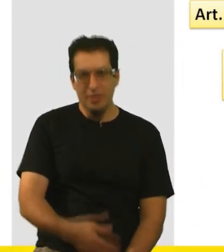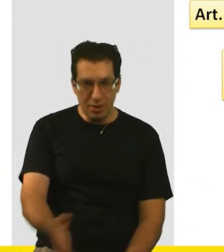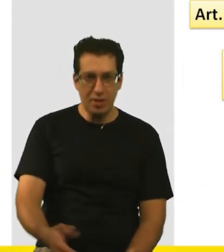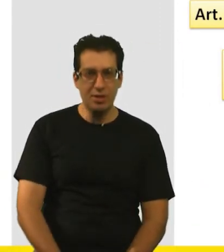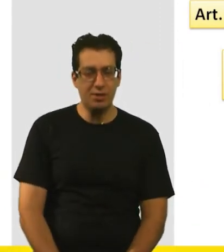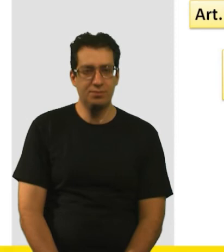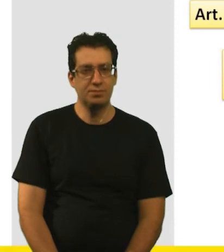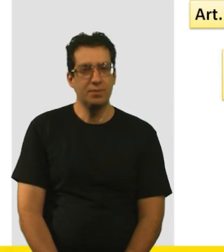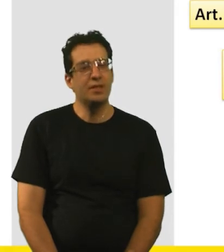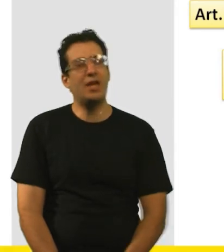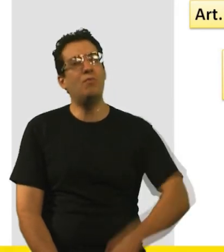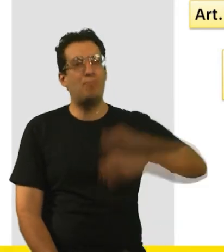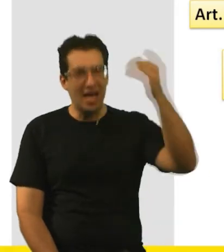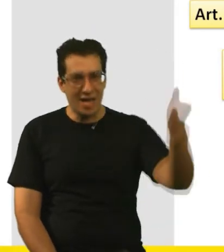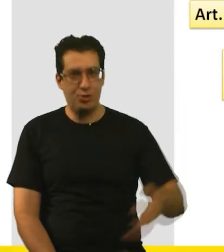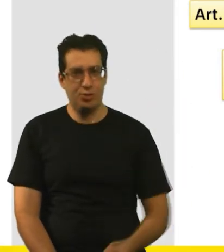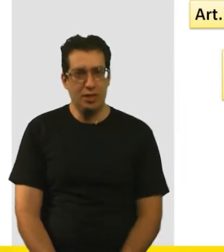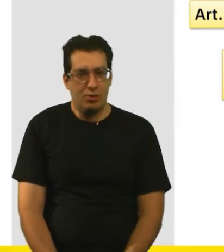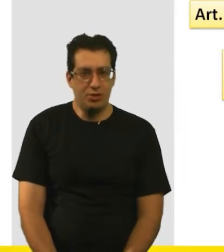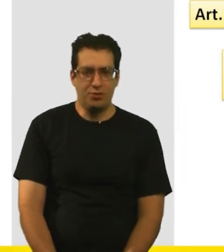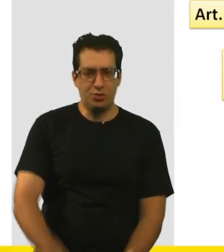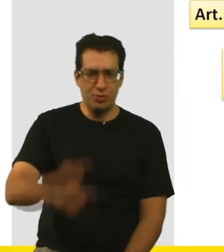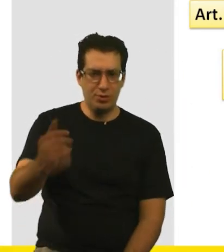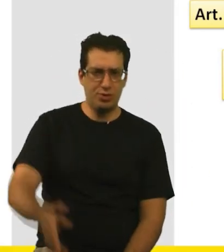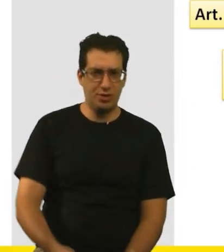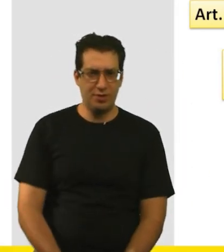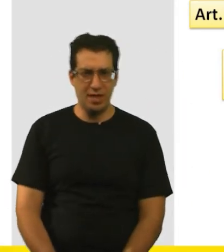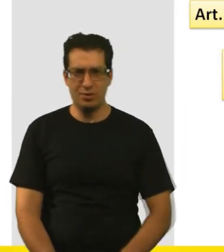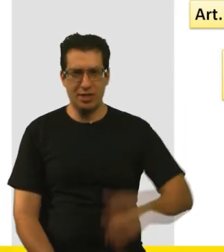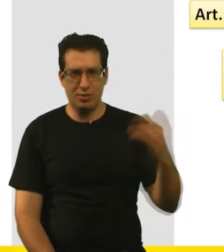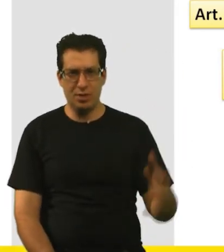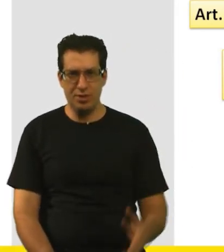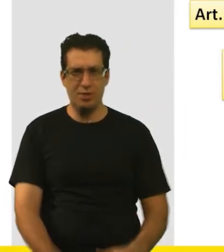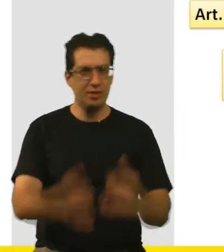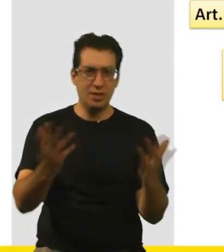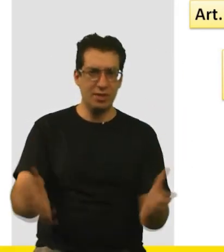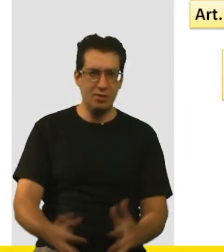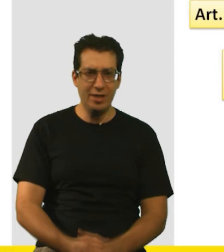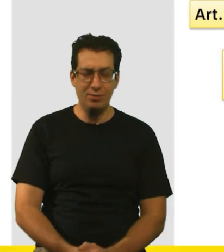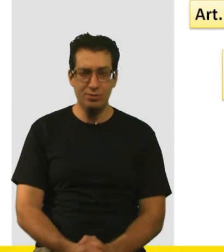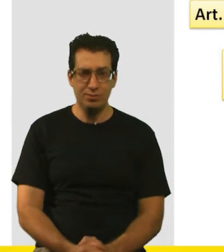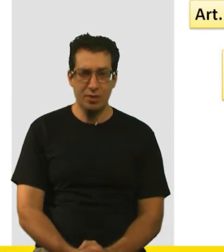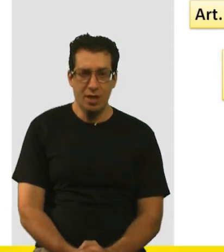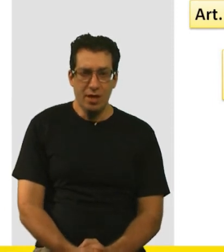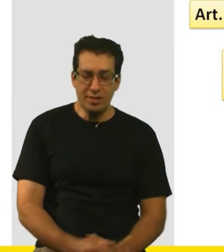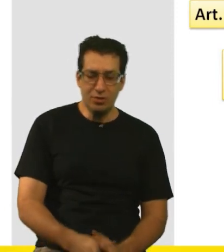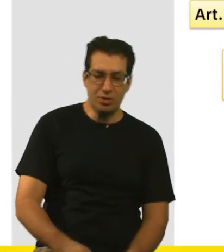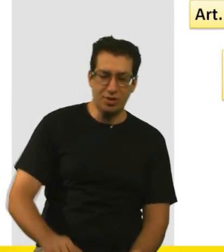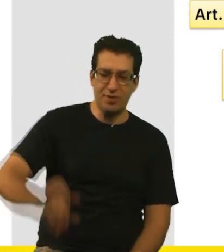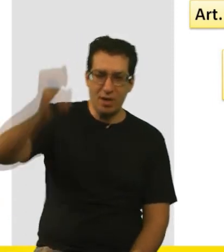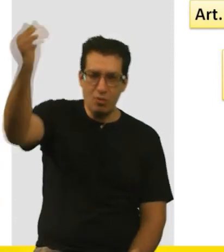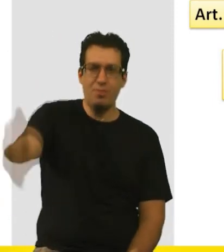União? Então é da União. Tem lá um prédio onde funciona uma Justiça Federal que está em nome da União? Então é da União. E